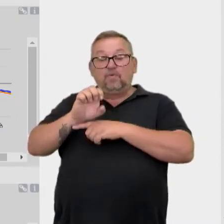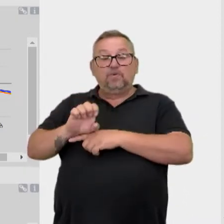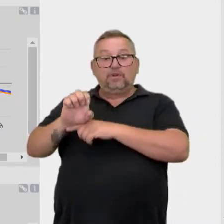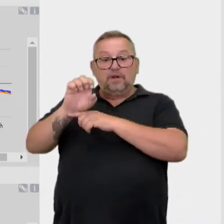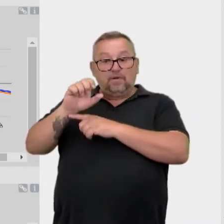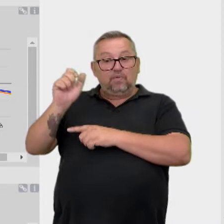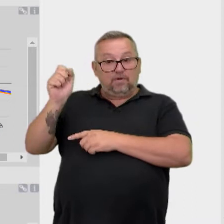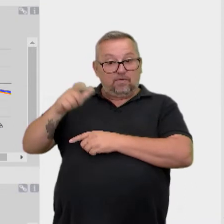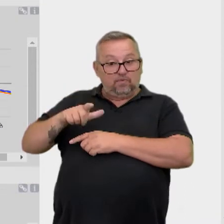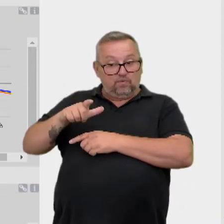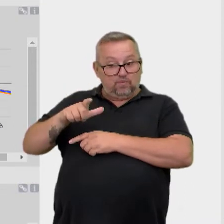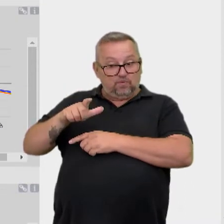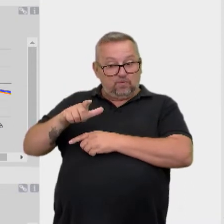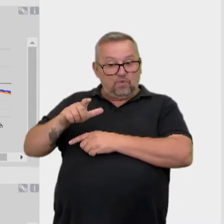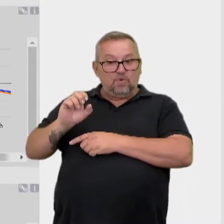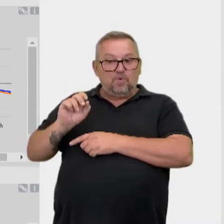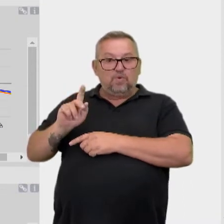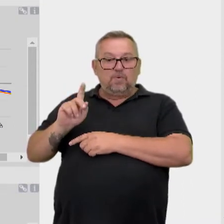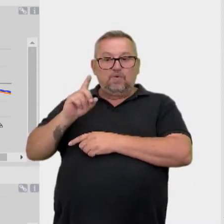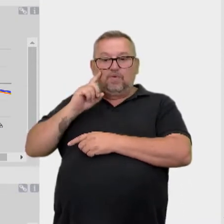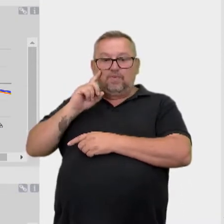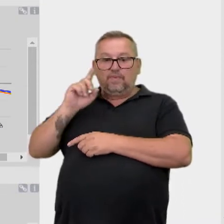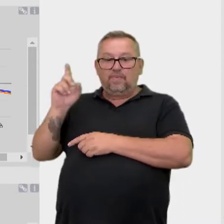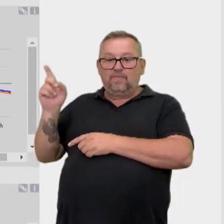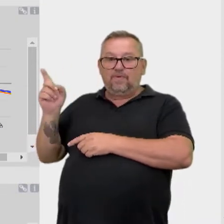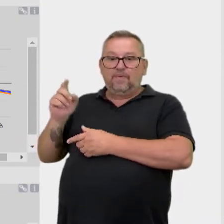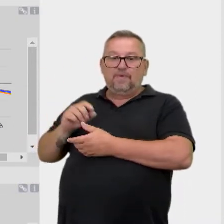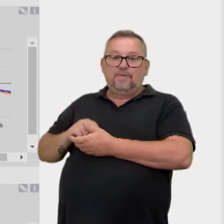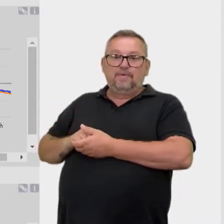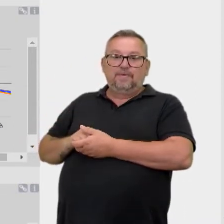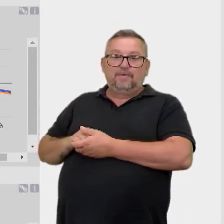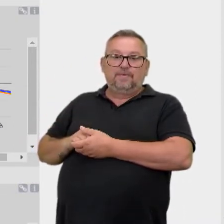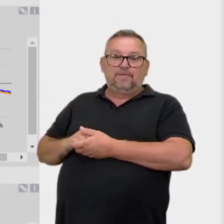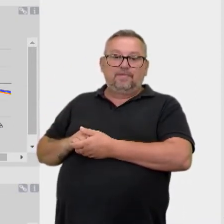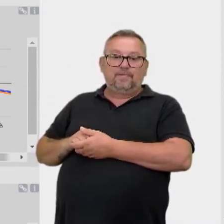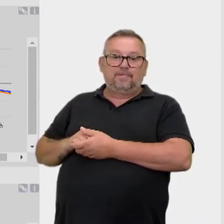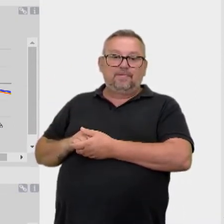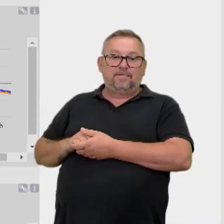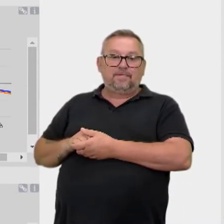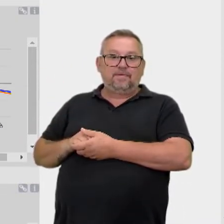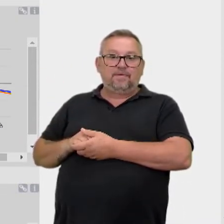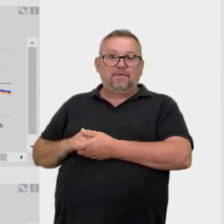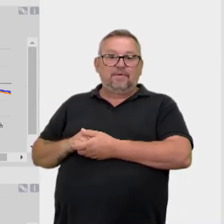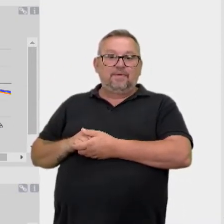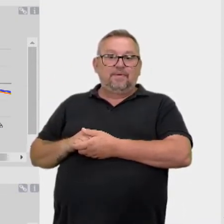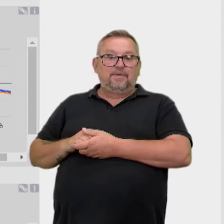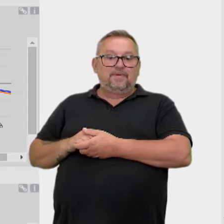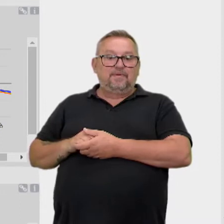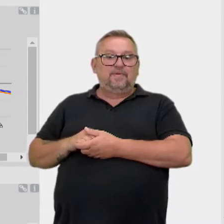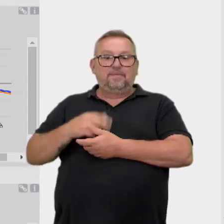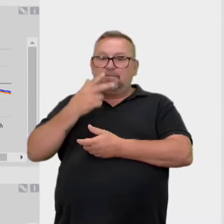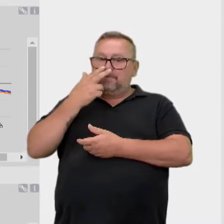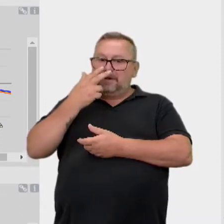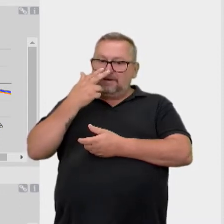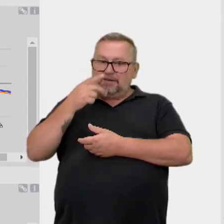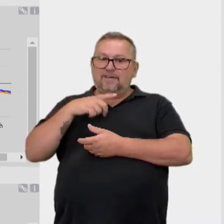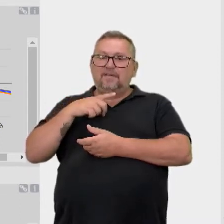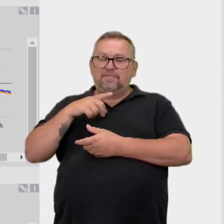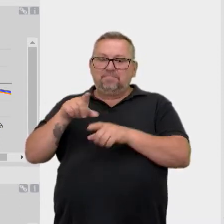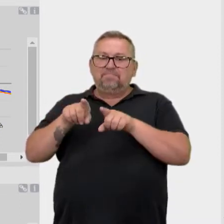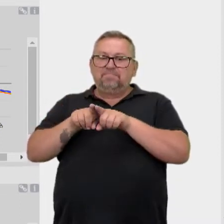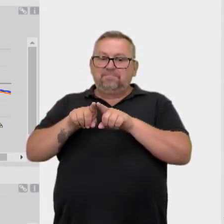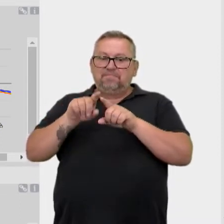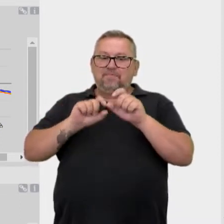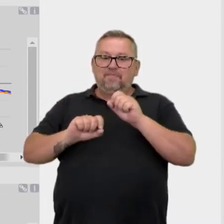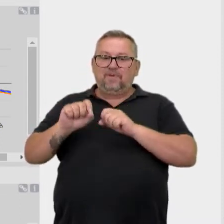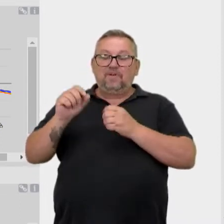é azul, tá certo? E tá aí, ó, 2060, como há uma... tá bem parecida essa pirâmide aí em relação